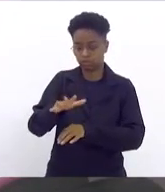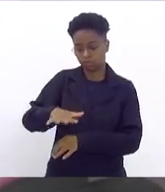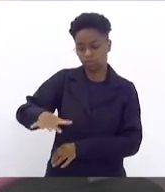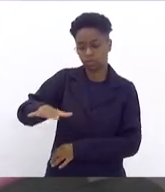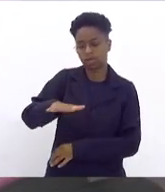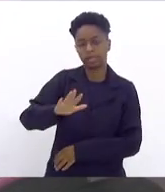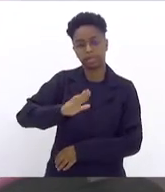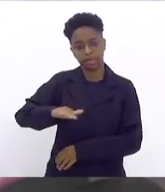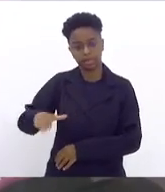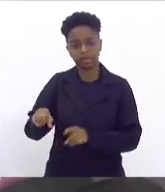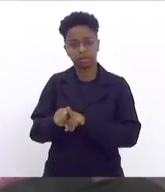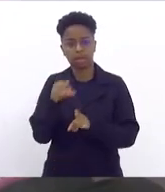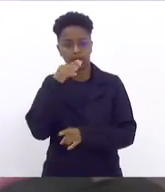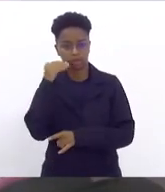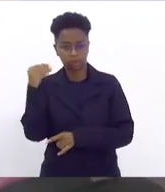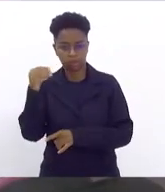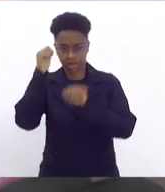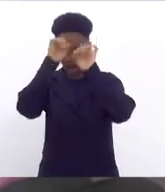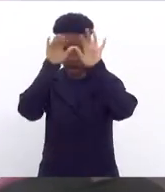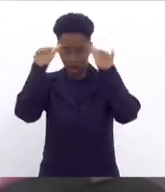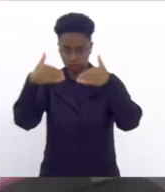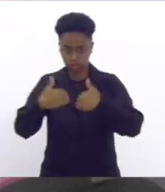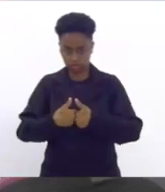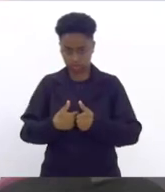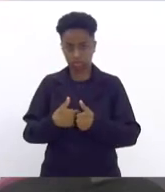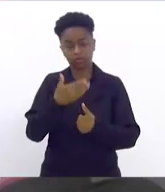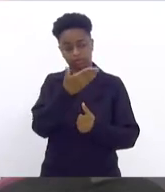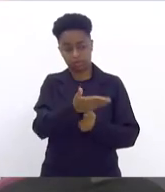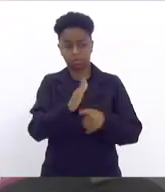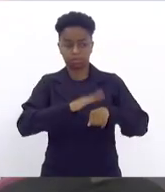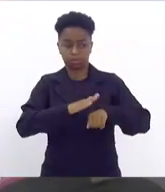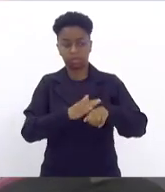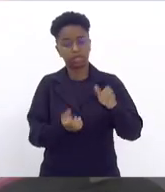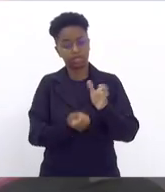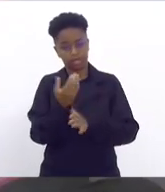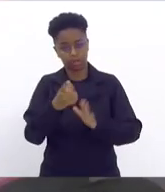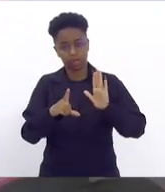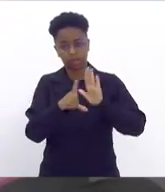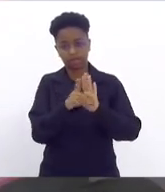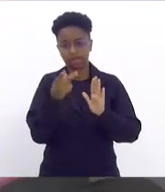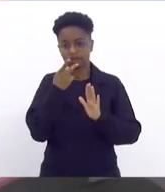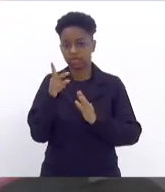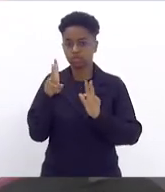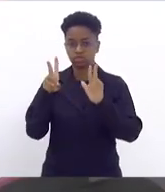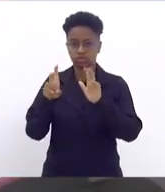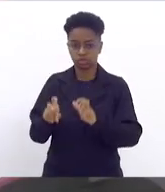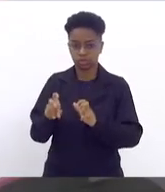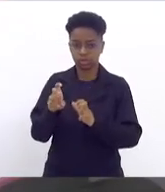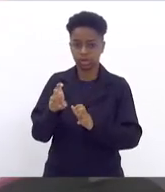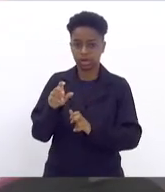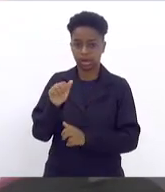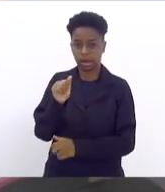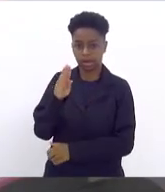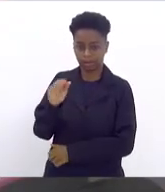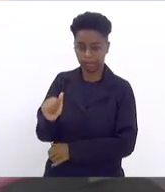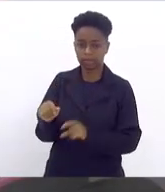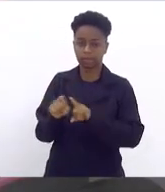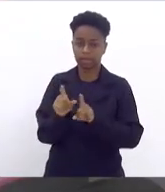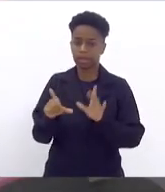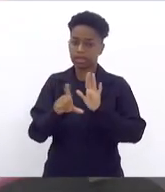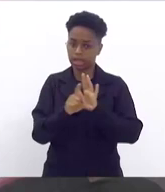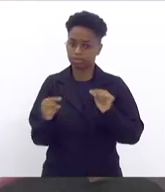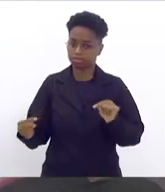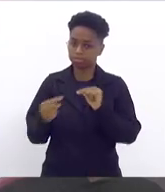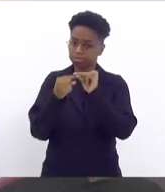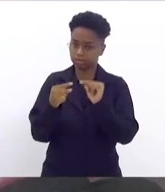às crianças e adolescentes com transtorno do espectro autista. O presidente mesmo é autor de uma lei que fala sobre ABA, uma lei meritória aqui no estado. Eu tenho uma lei municipal também nesse